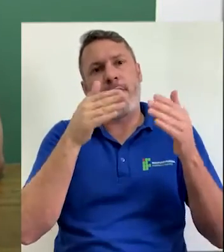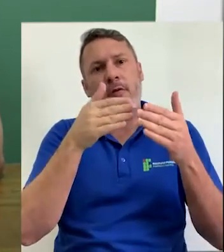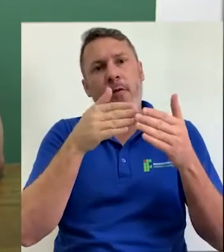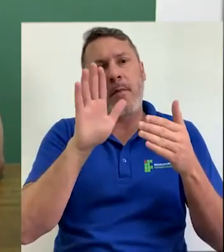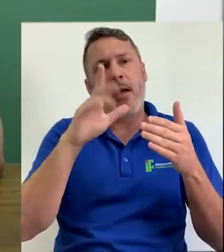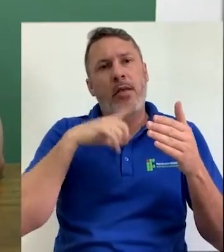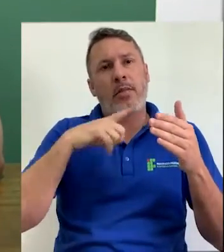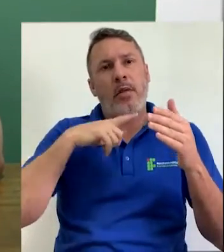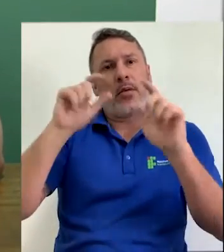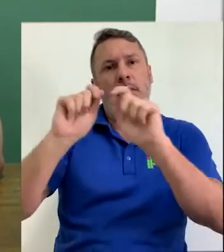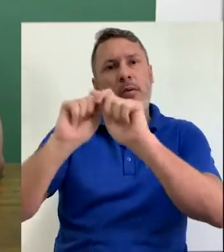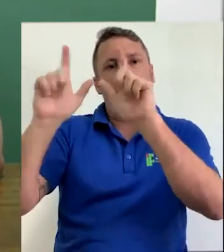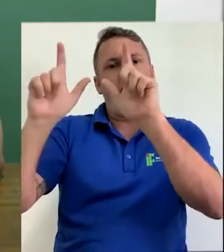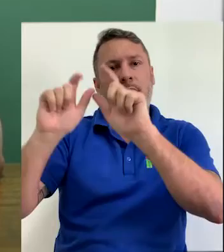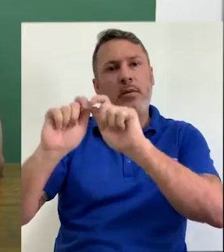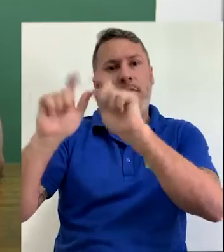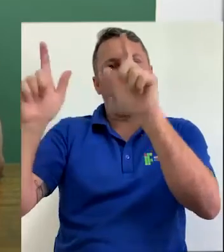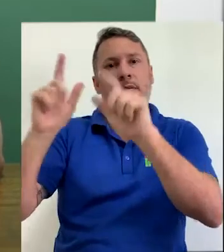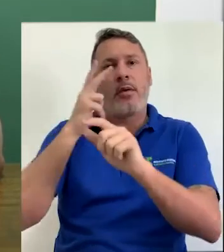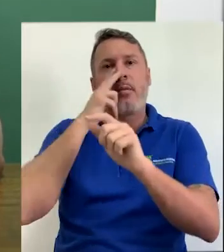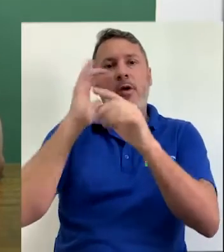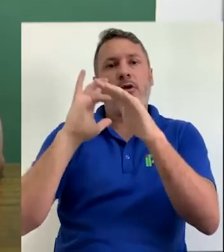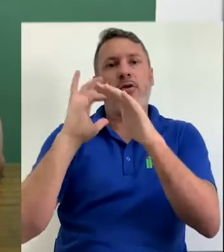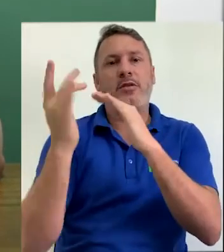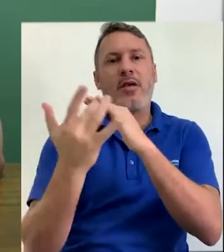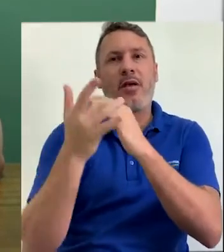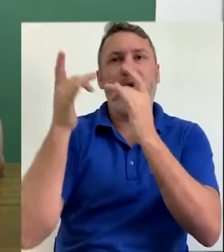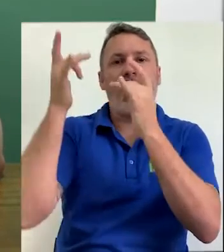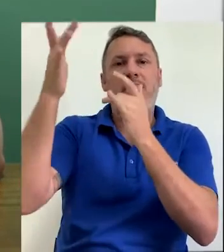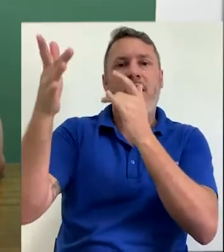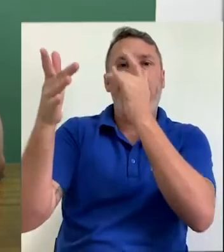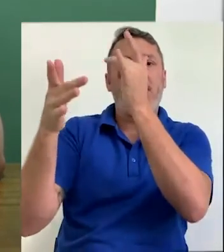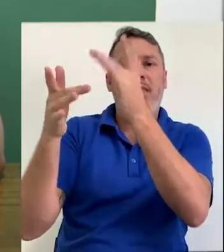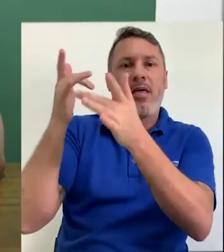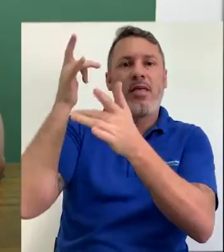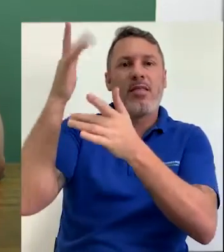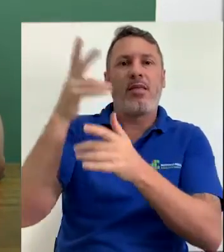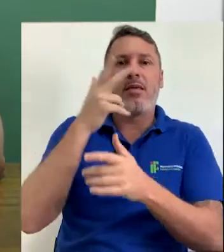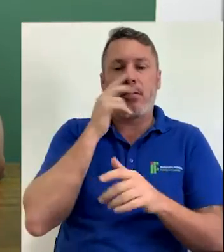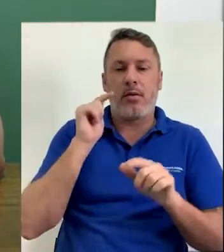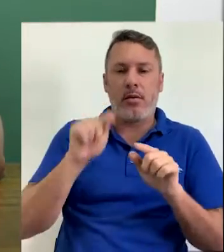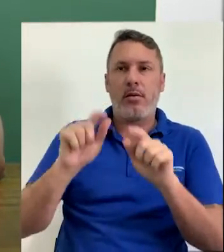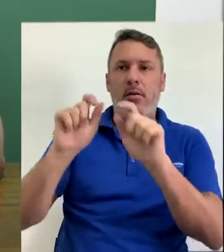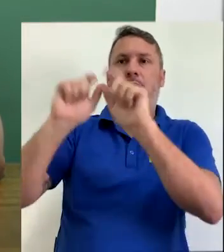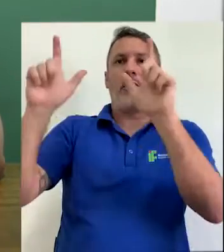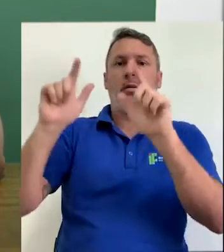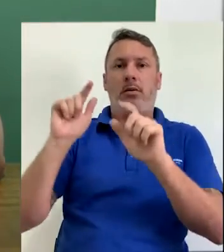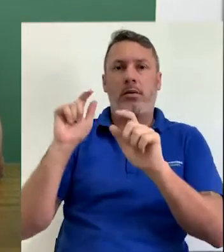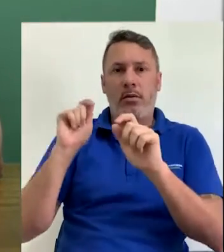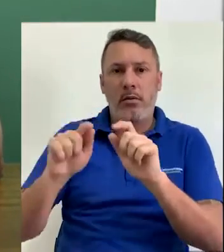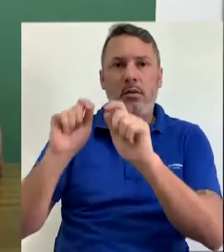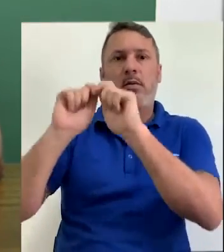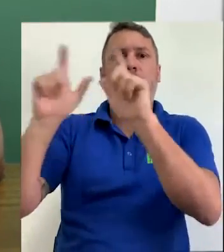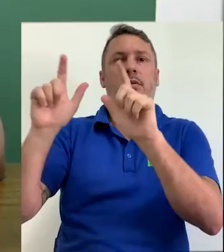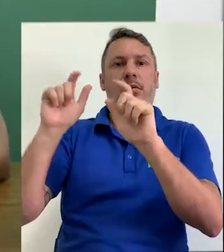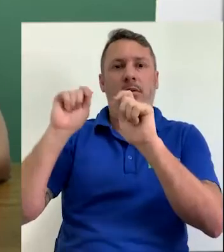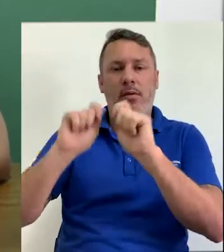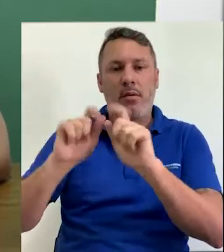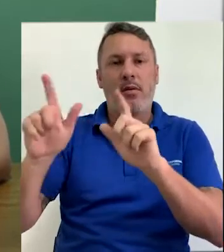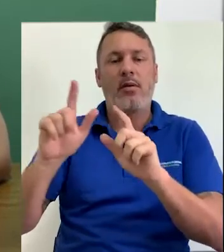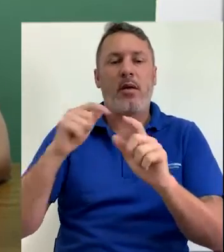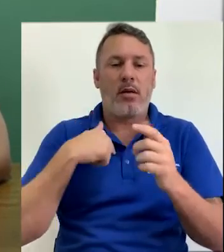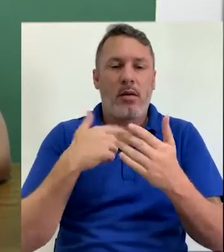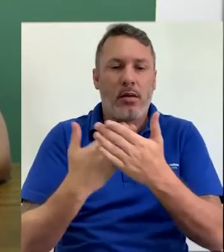tenho janelas abertas de redes sociais e de outros canais que eu me